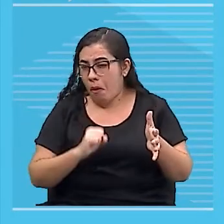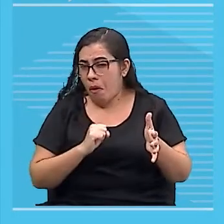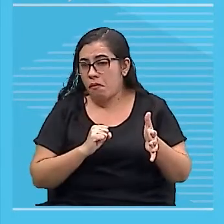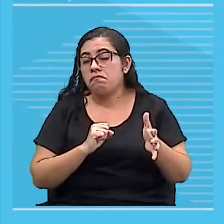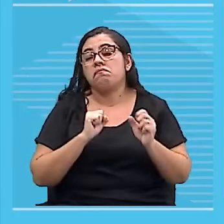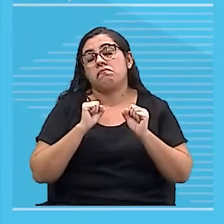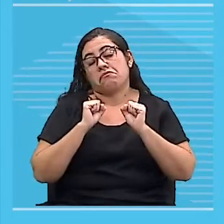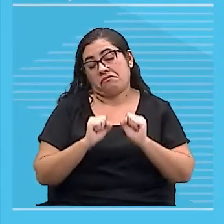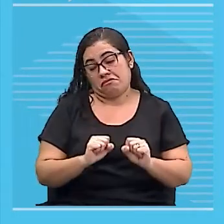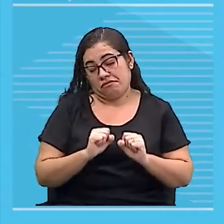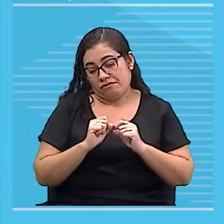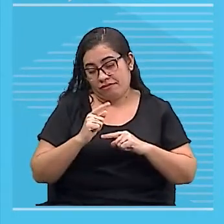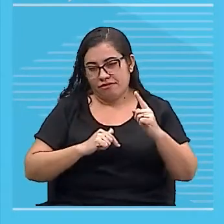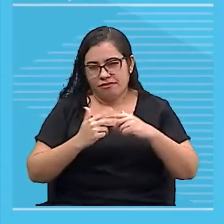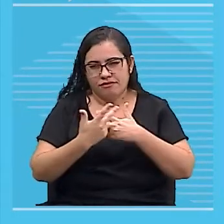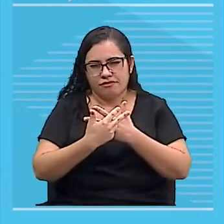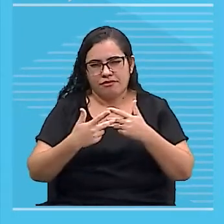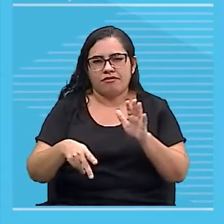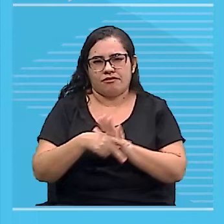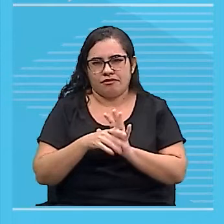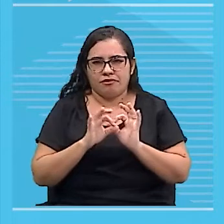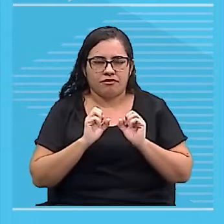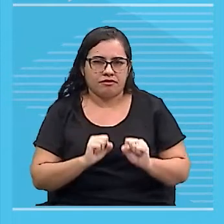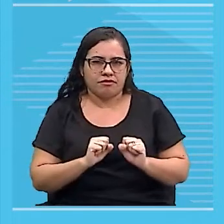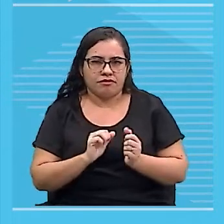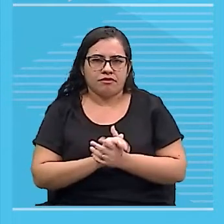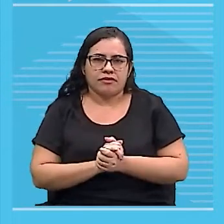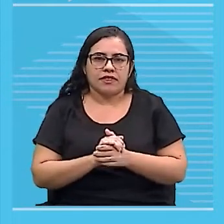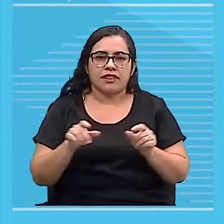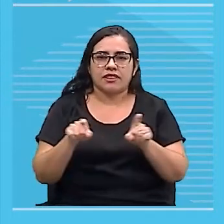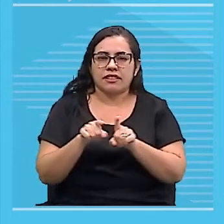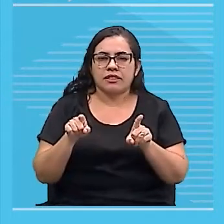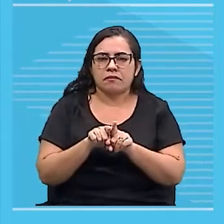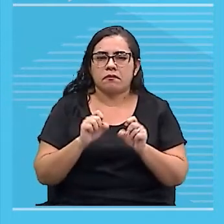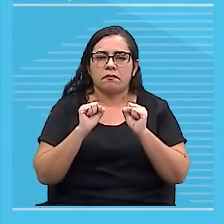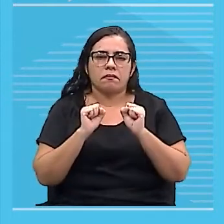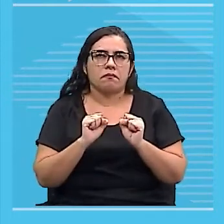vácuo é um meio material. Posso colocar, por exemplo,